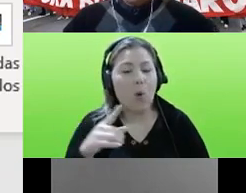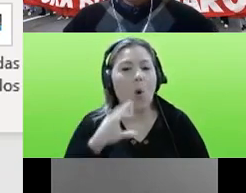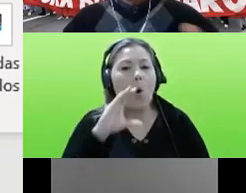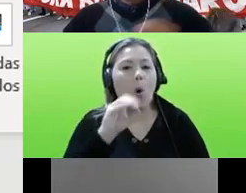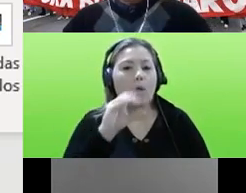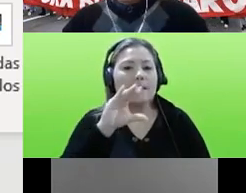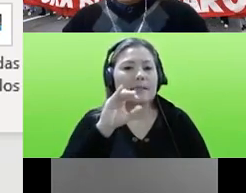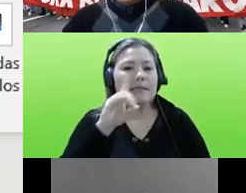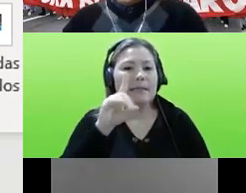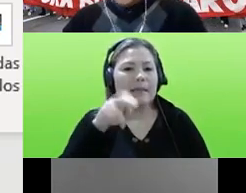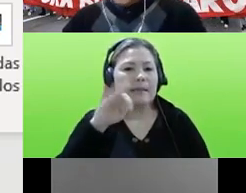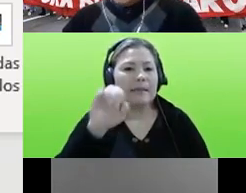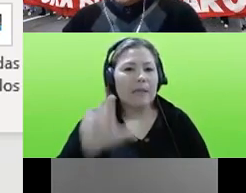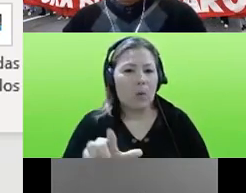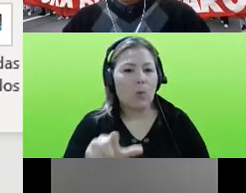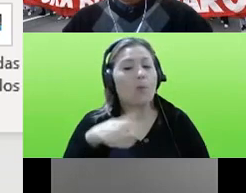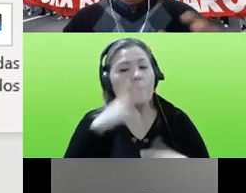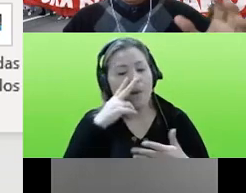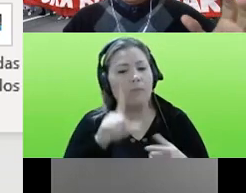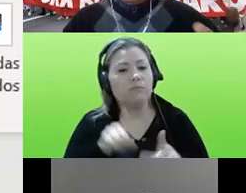Logos e Mythos,